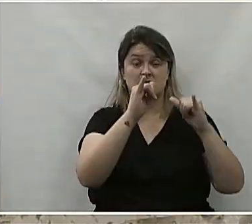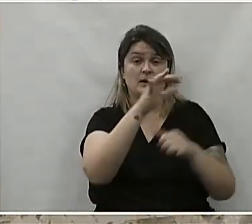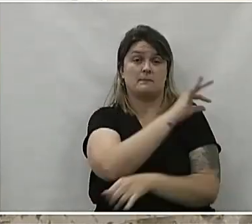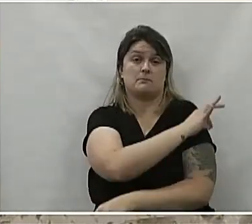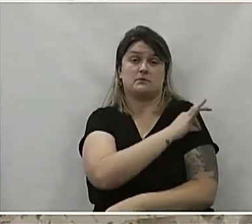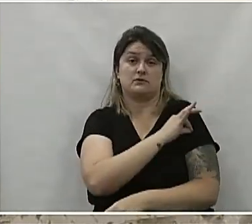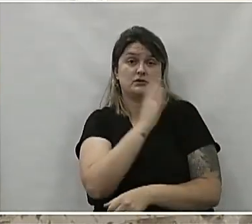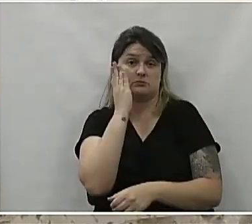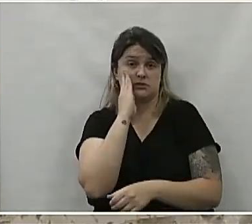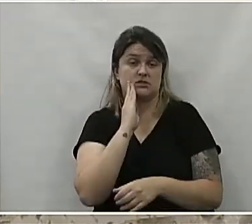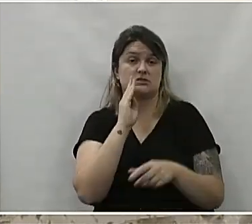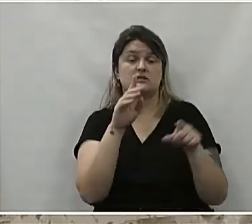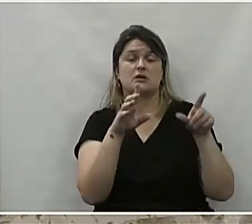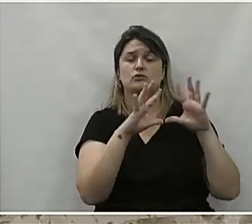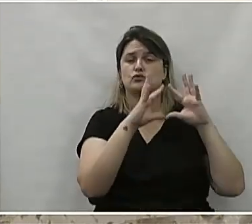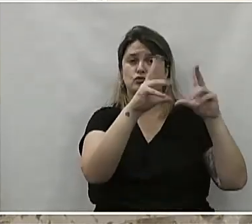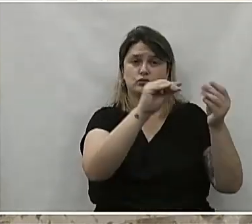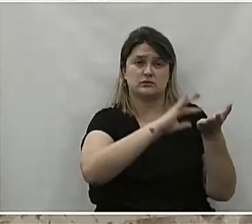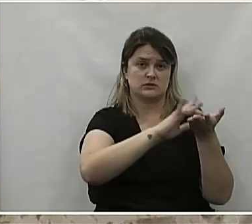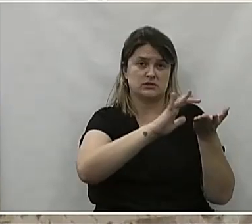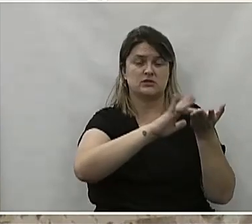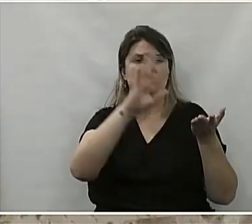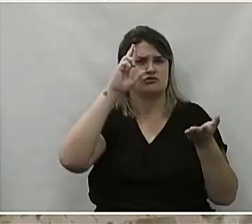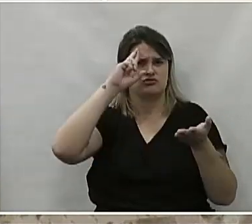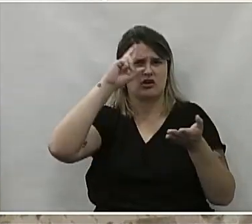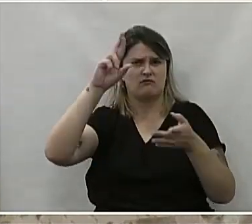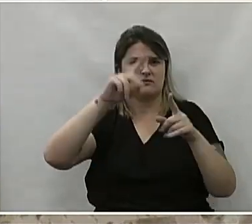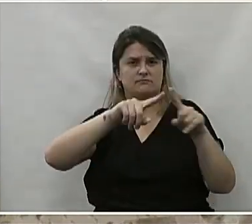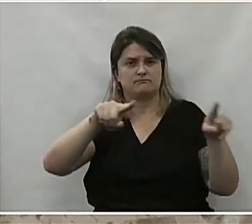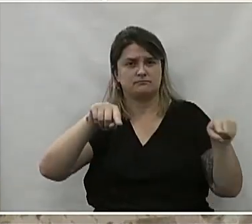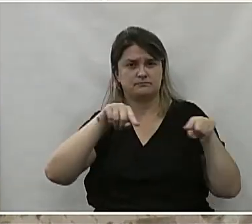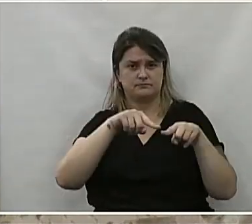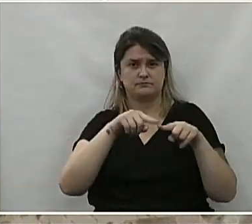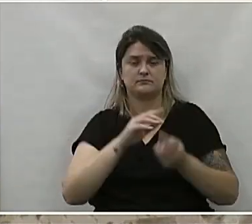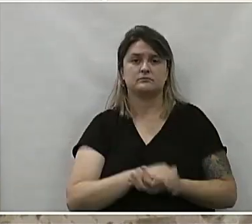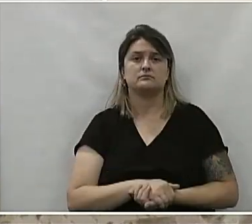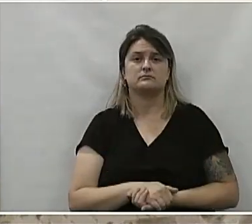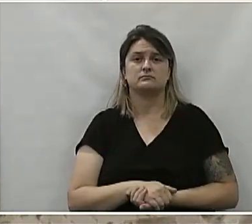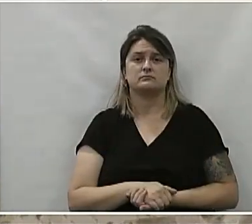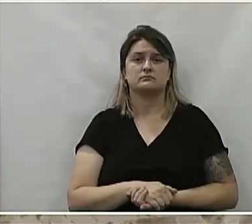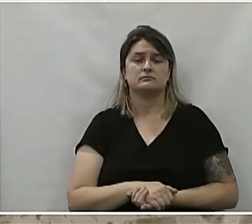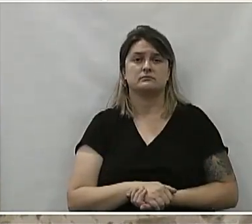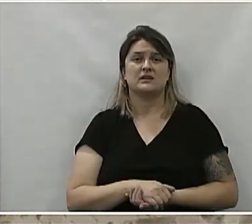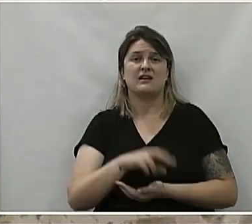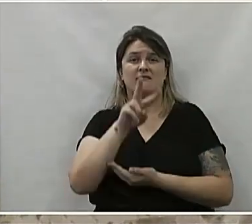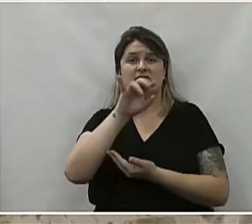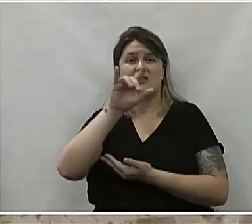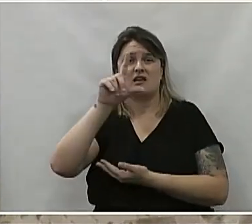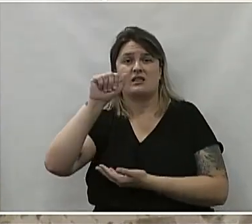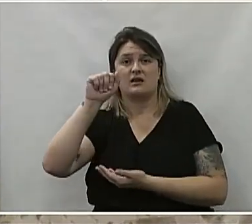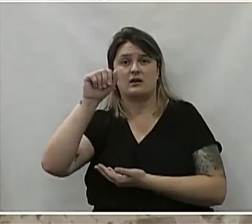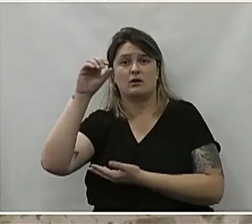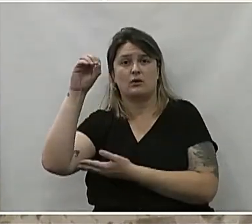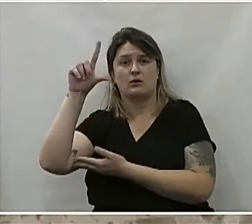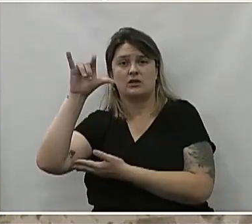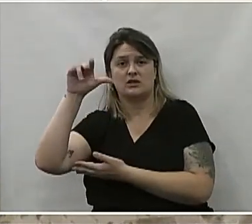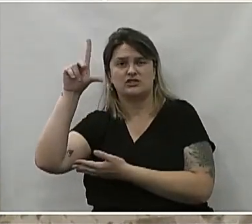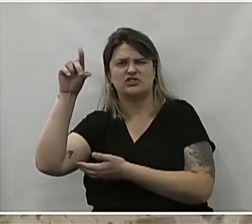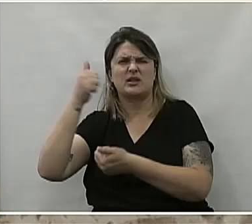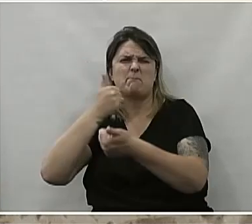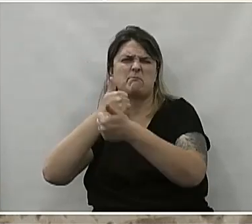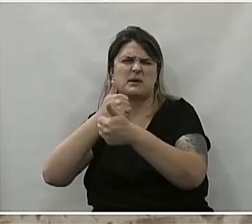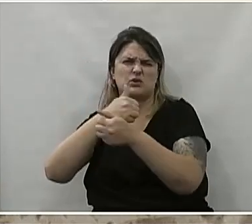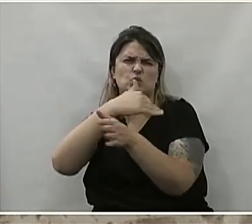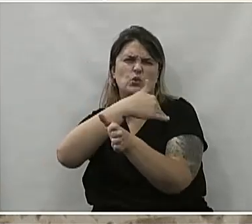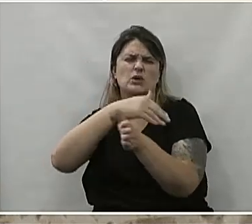Prefeito Ao secretário Ao chefe De gabinete Que a Olendina Vai até O Rio Soldado Ali